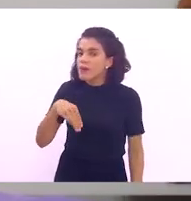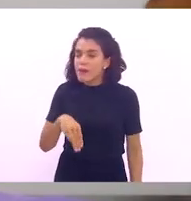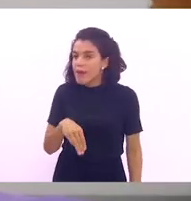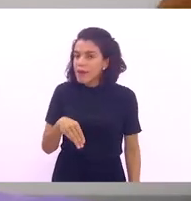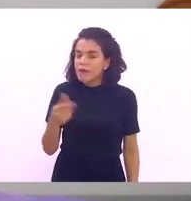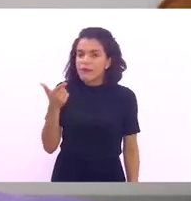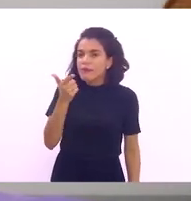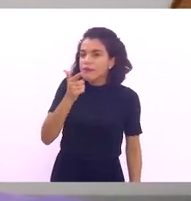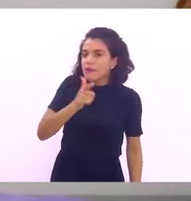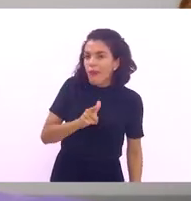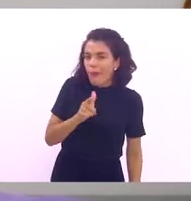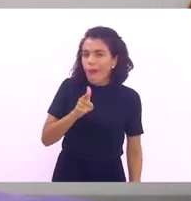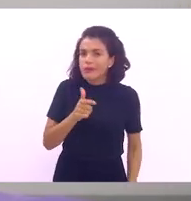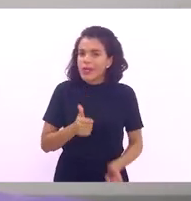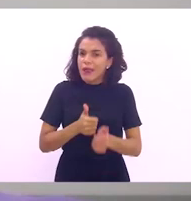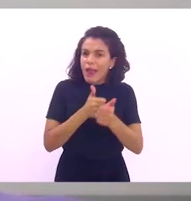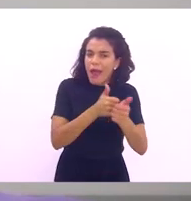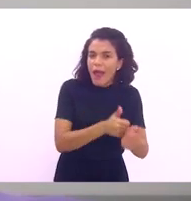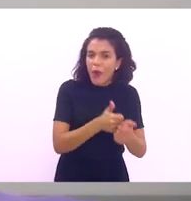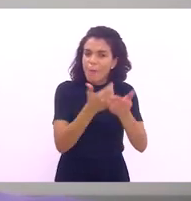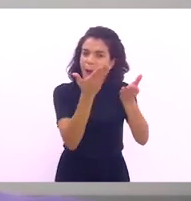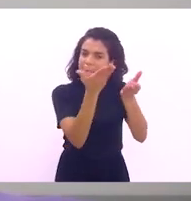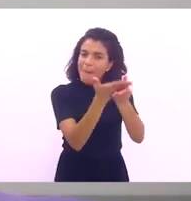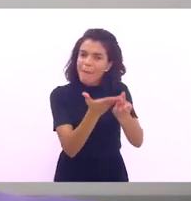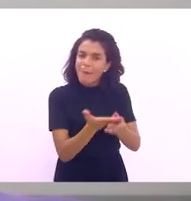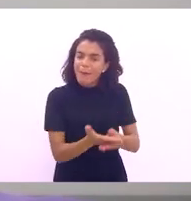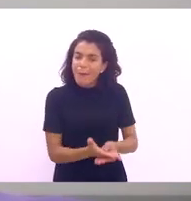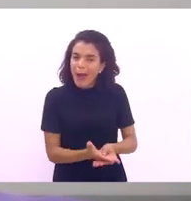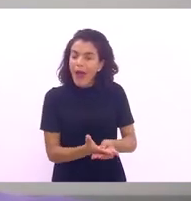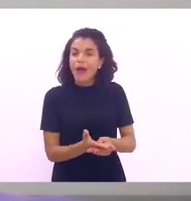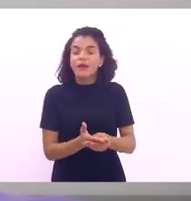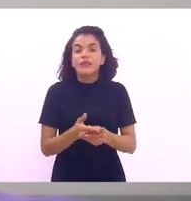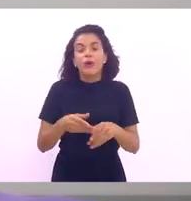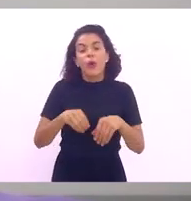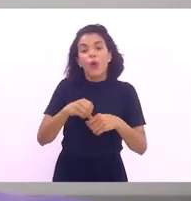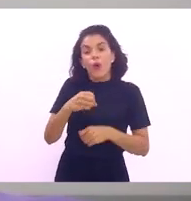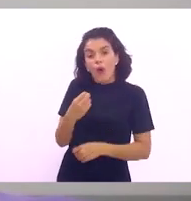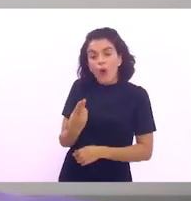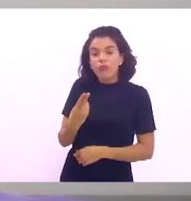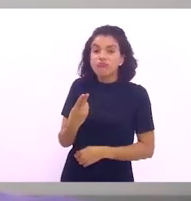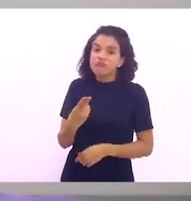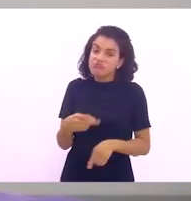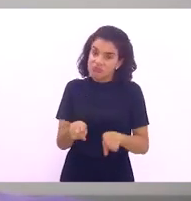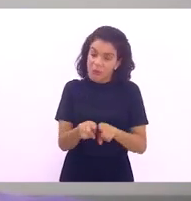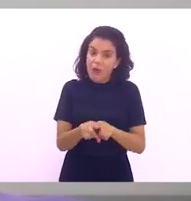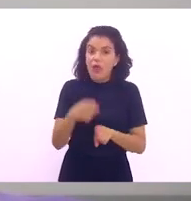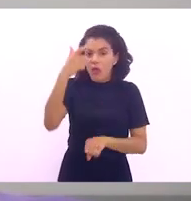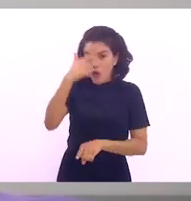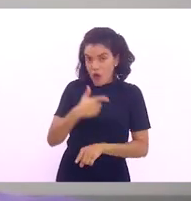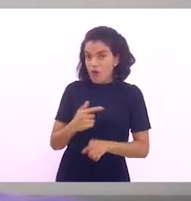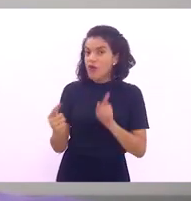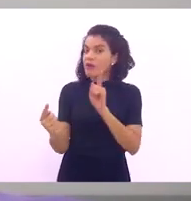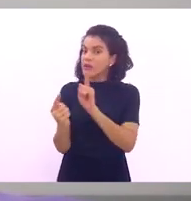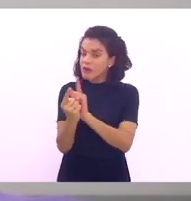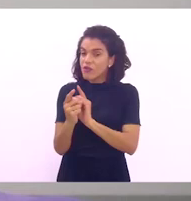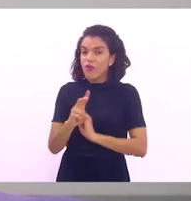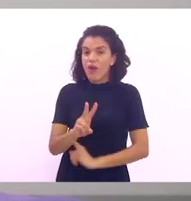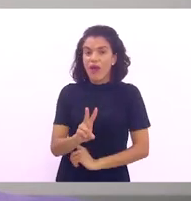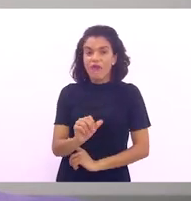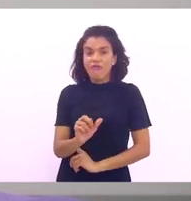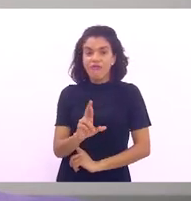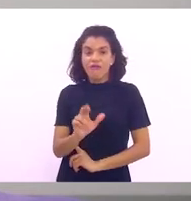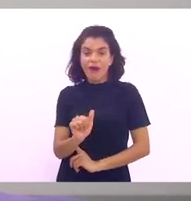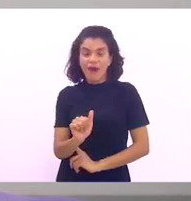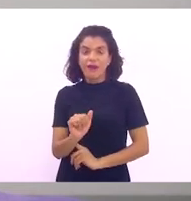não consegue acompanhar esses processos tá ou então assim eu também fui atendida por uma vara de família em Olaria